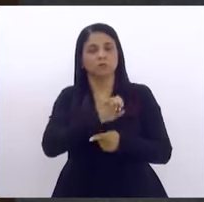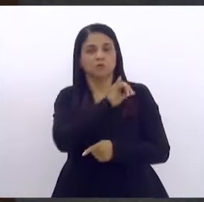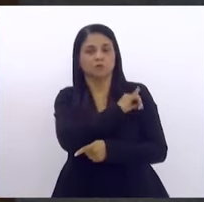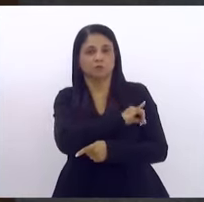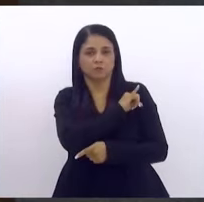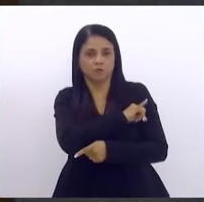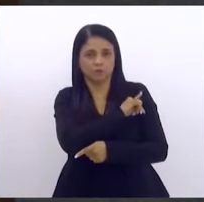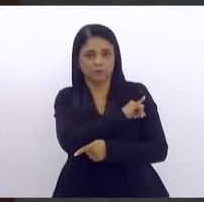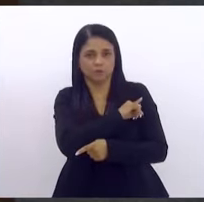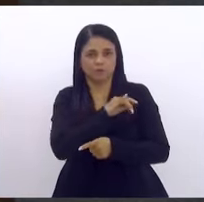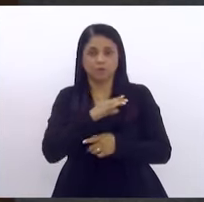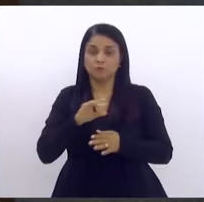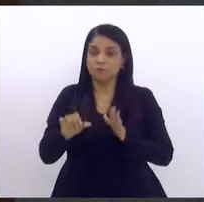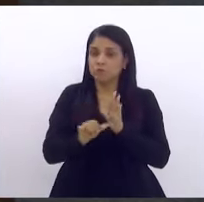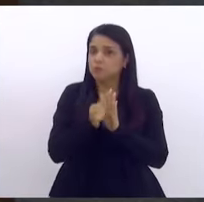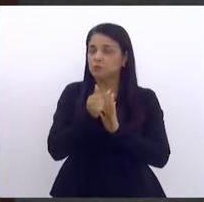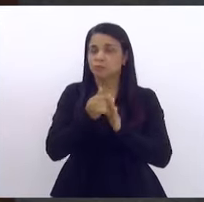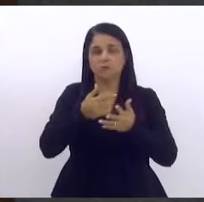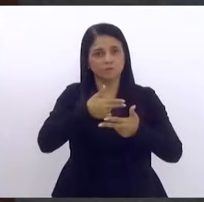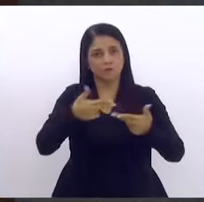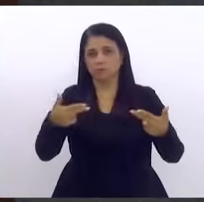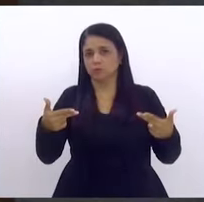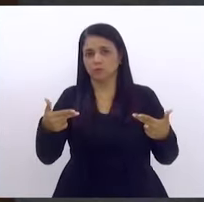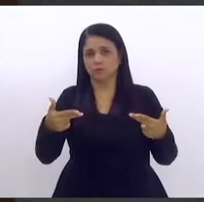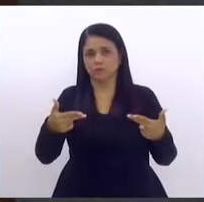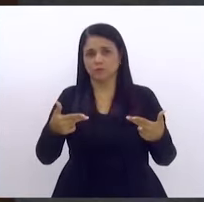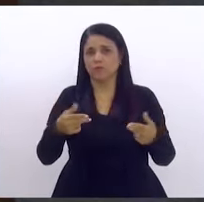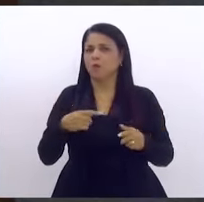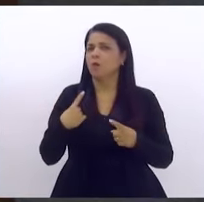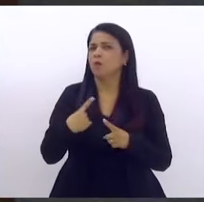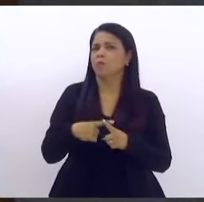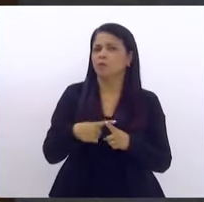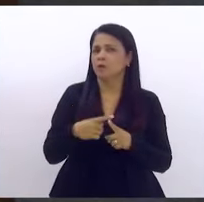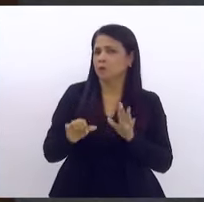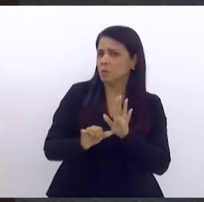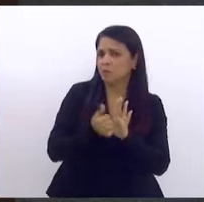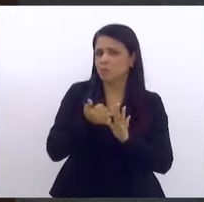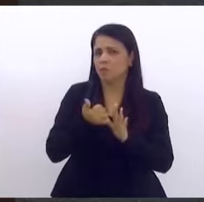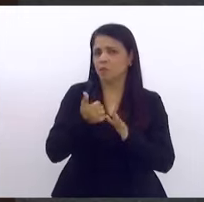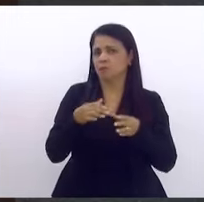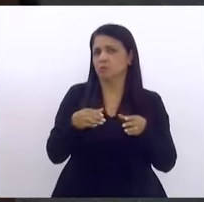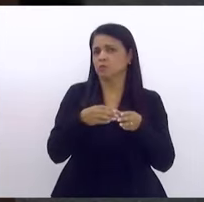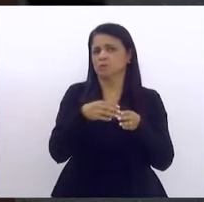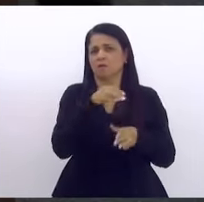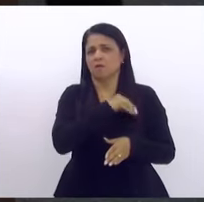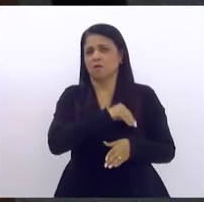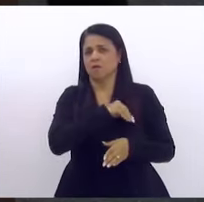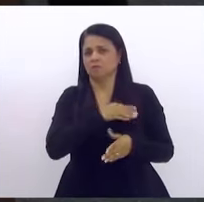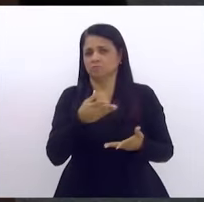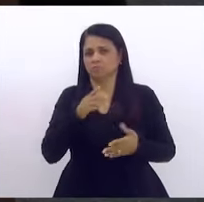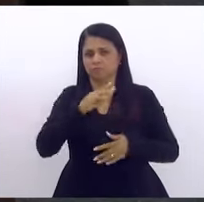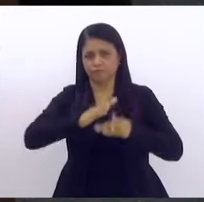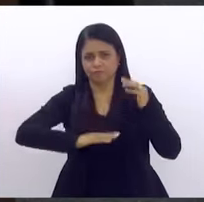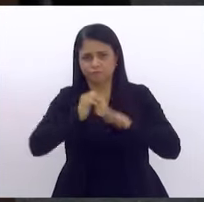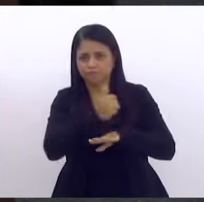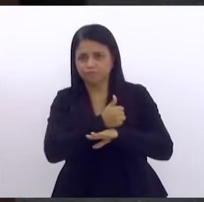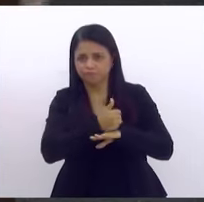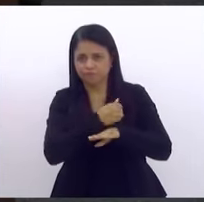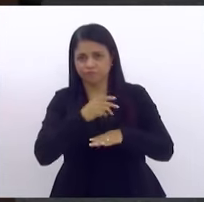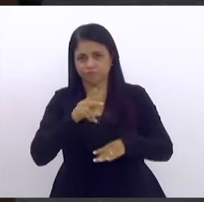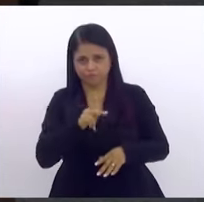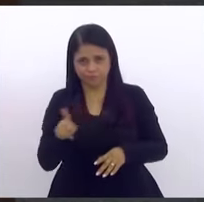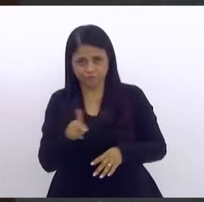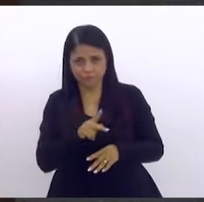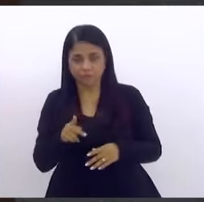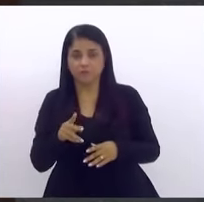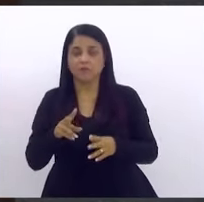Janeiro. Somos pioneiros de tanta coisa. Por que não ser pioneiros nessa questão? E trazer um recadinho também importante, além